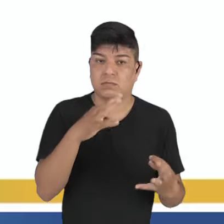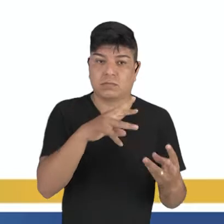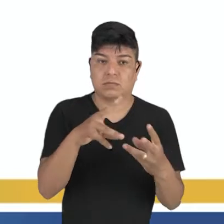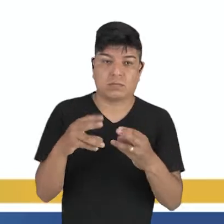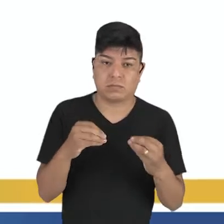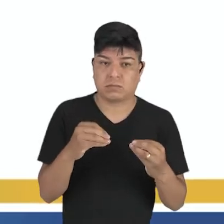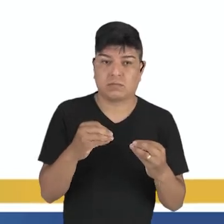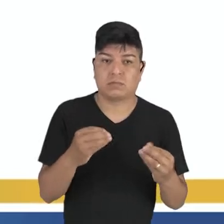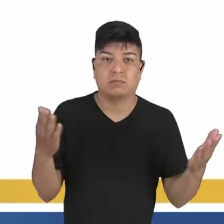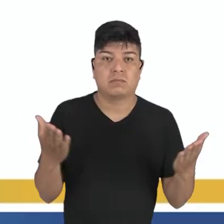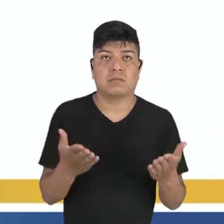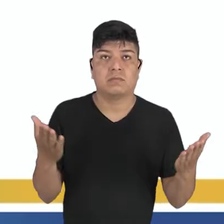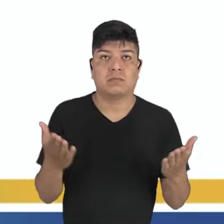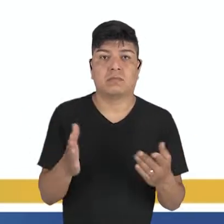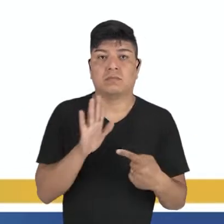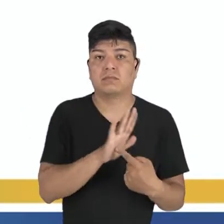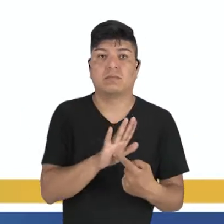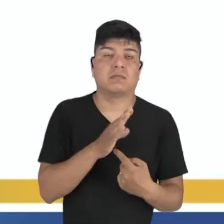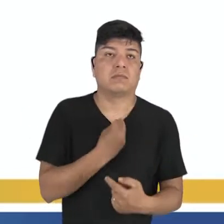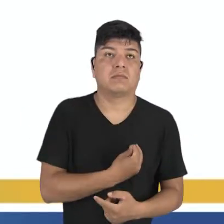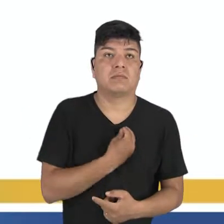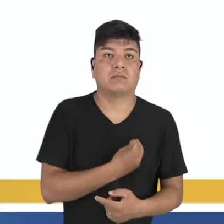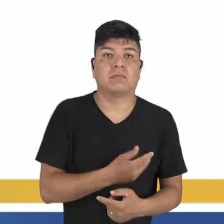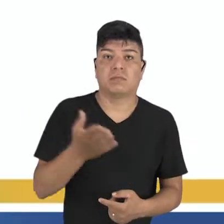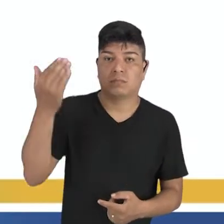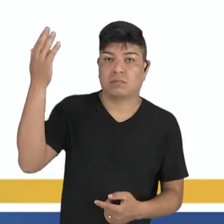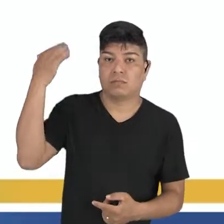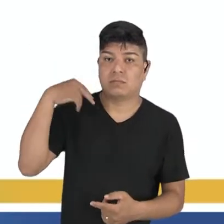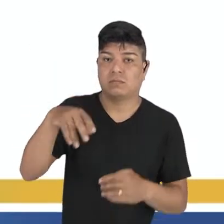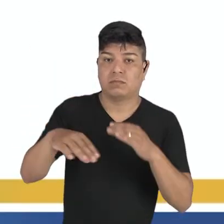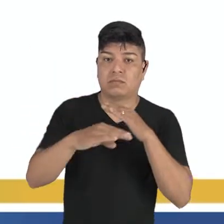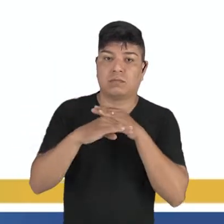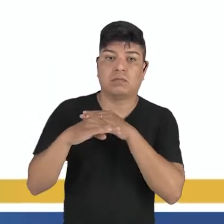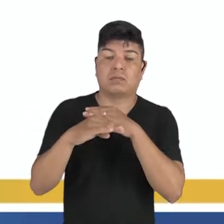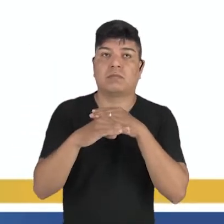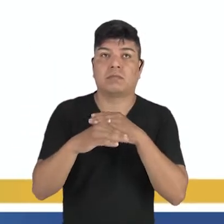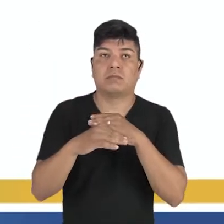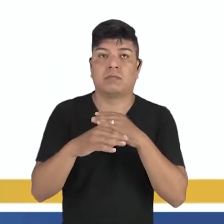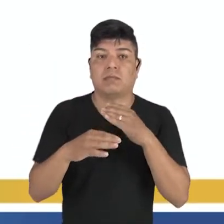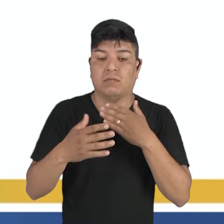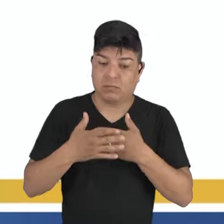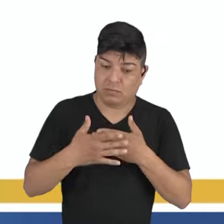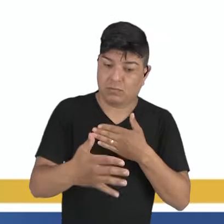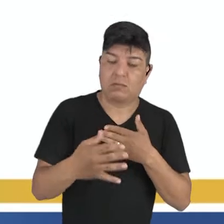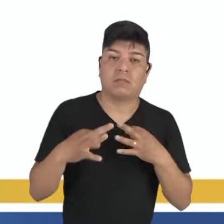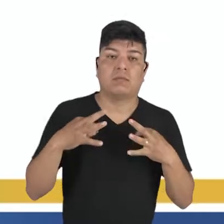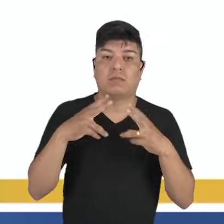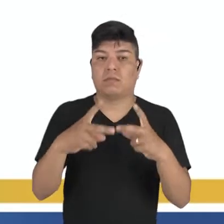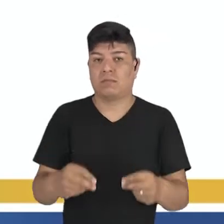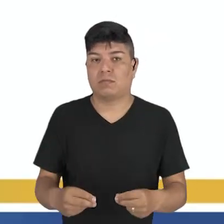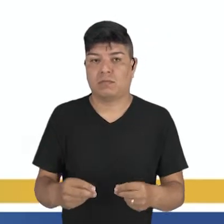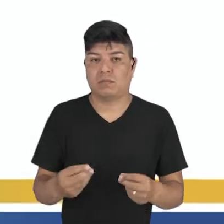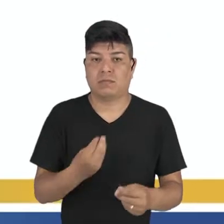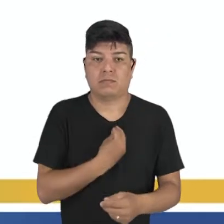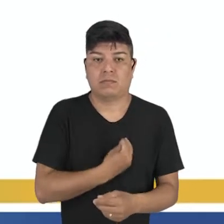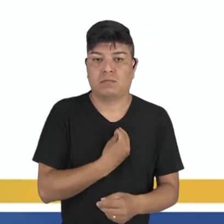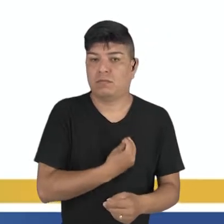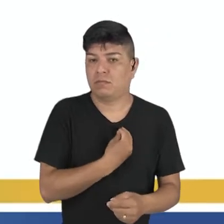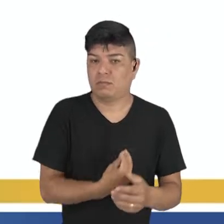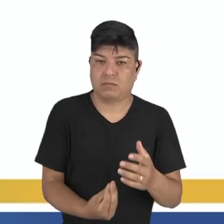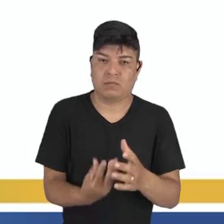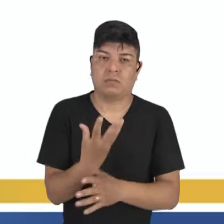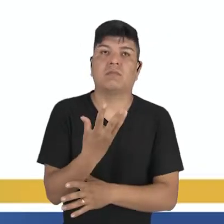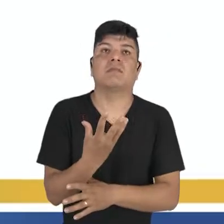os organismos atuais indicam a presença de um ancestral comum, a partir do qual todas as espécies divergiram por